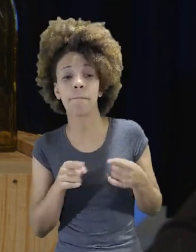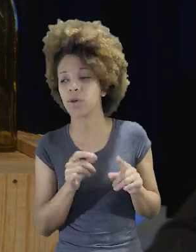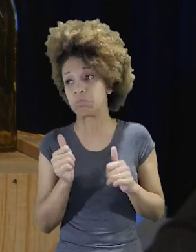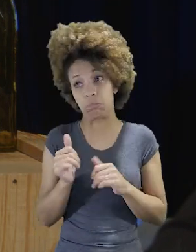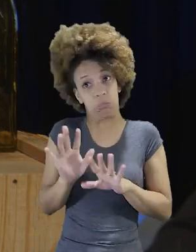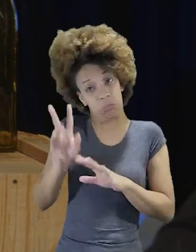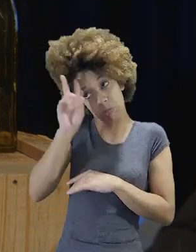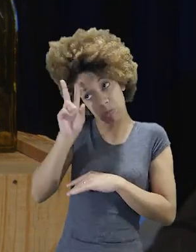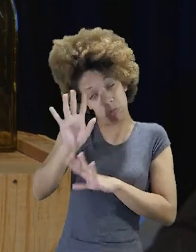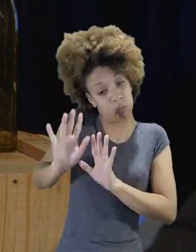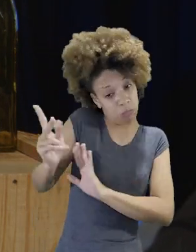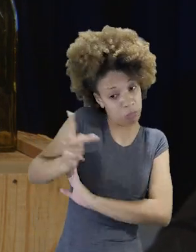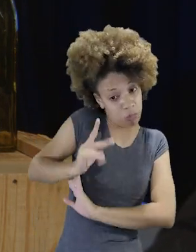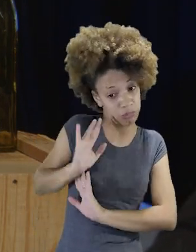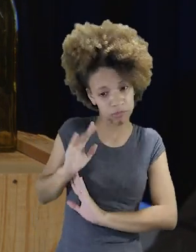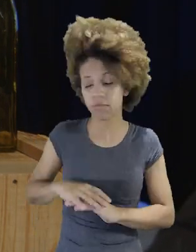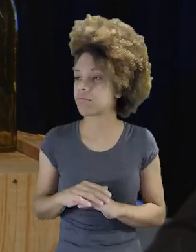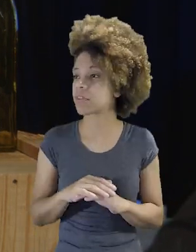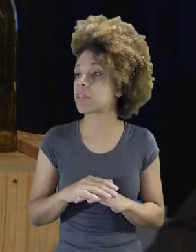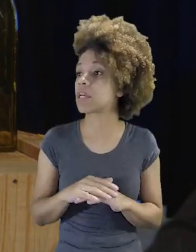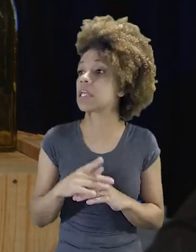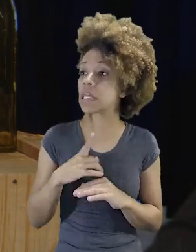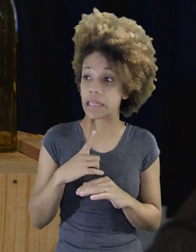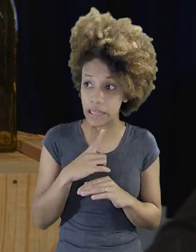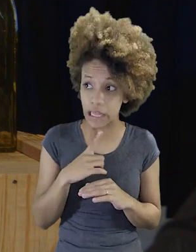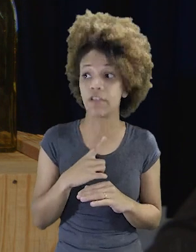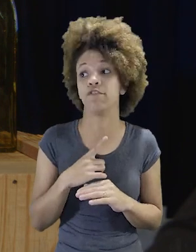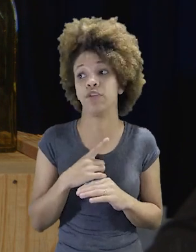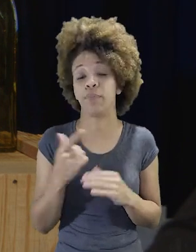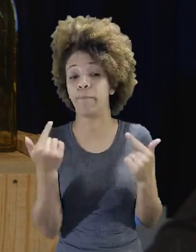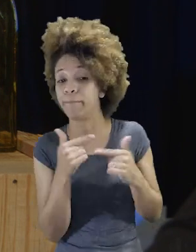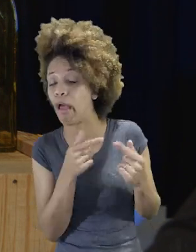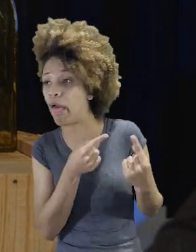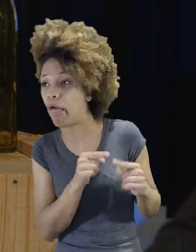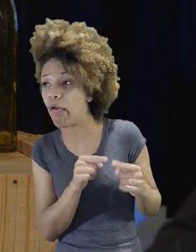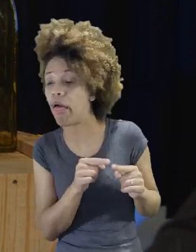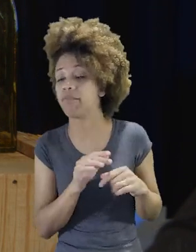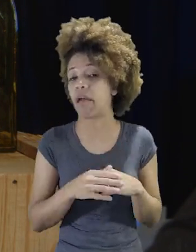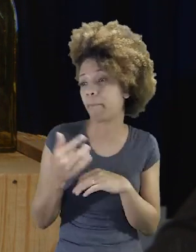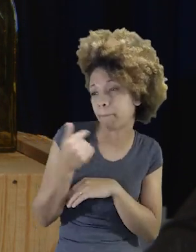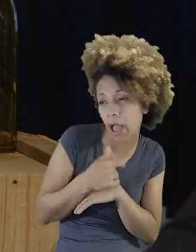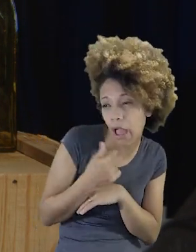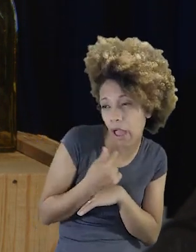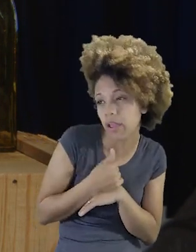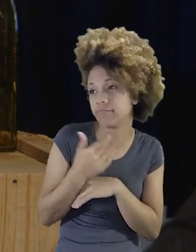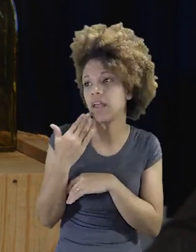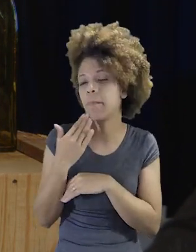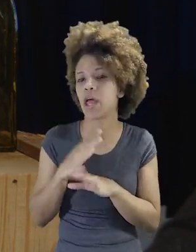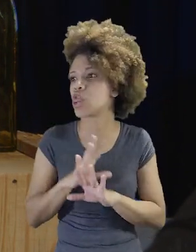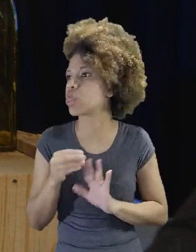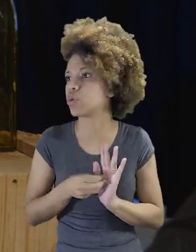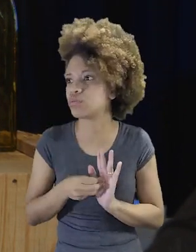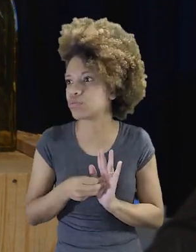aí virou até um motivo de de piada né o fato dele ele é tudo da TV e aí ele um dia ele vai no programa da